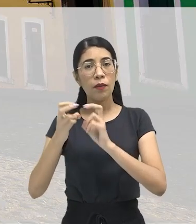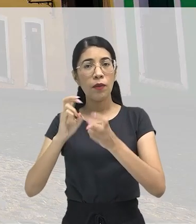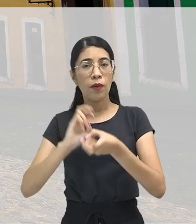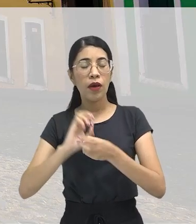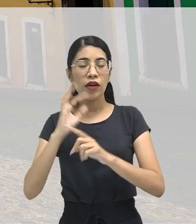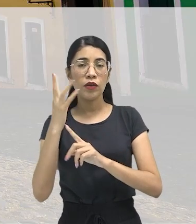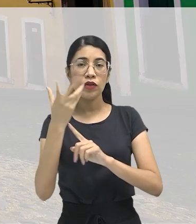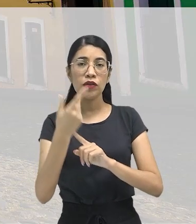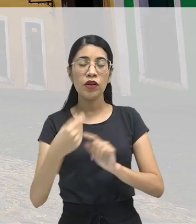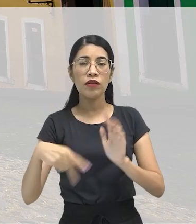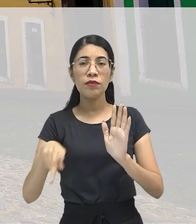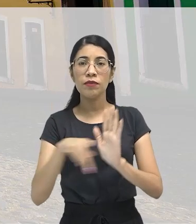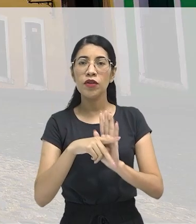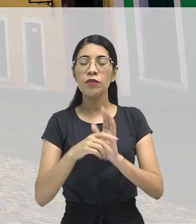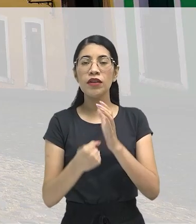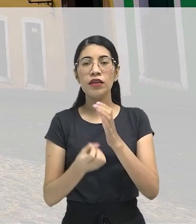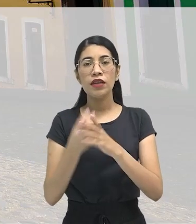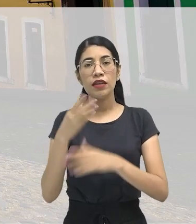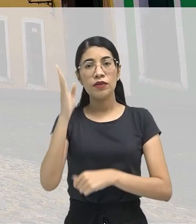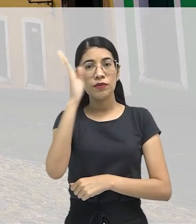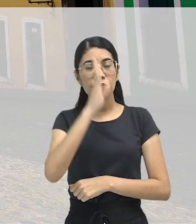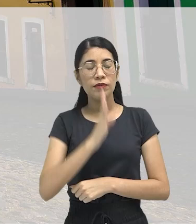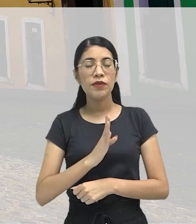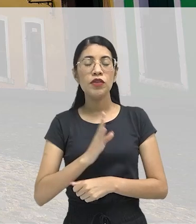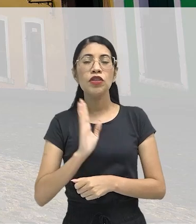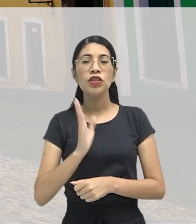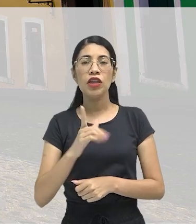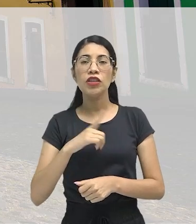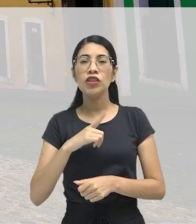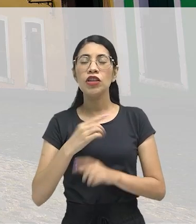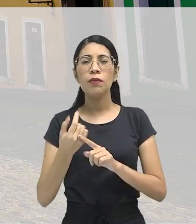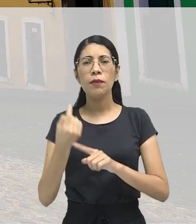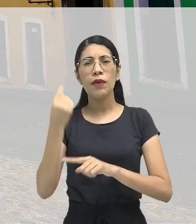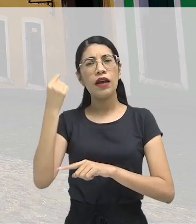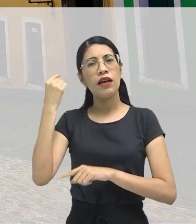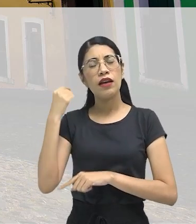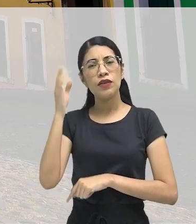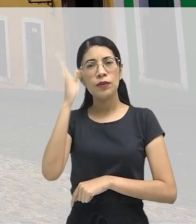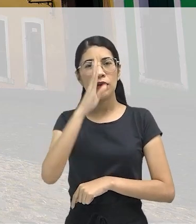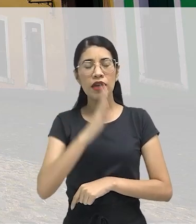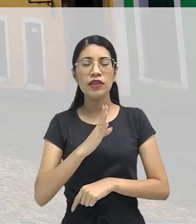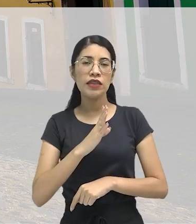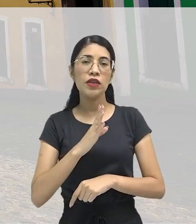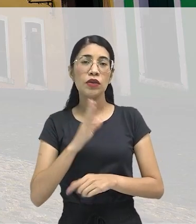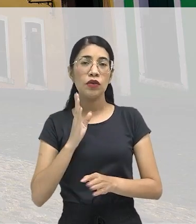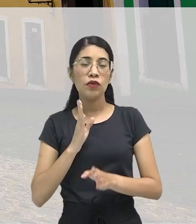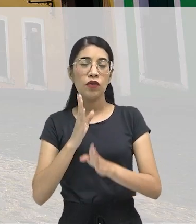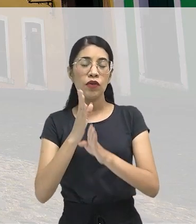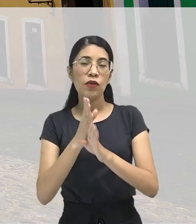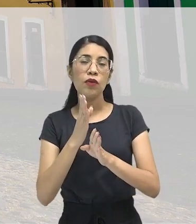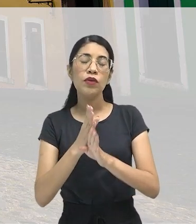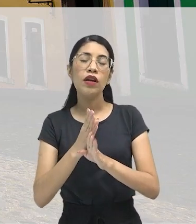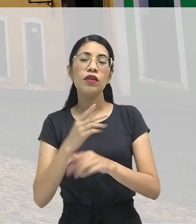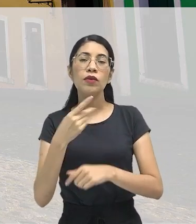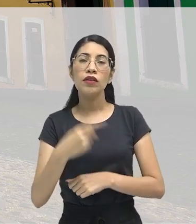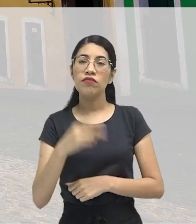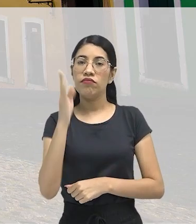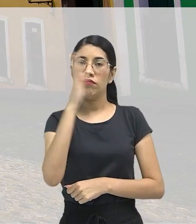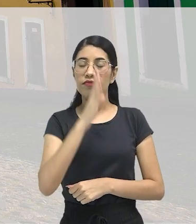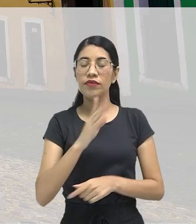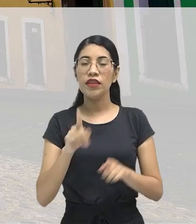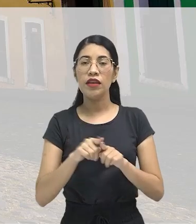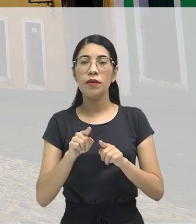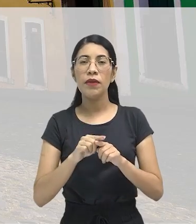arte genuinamente brasileira, que já existia no Brasil na época do descobrimento e era